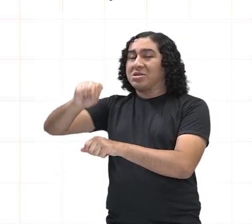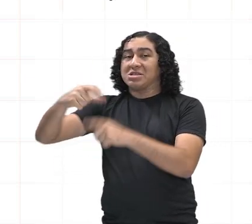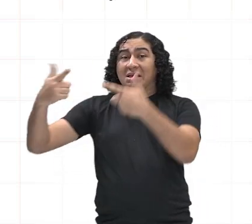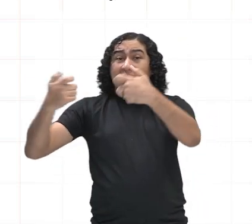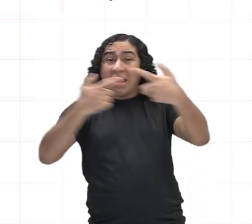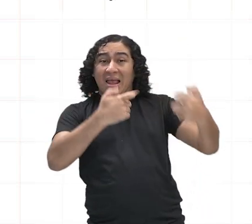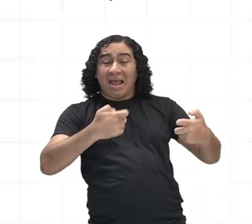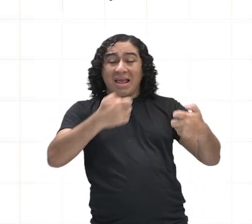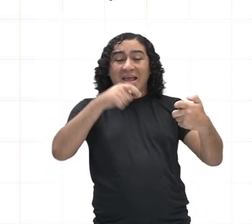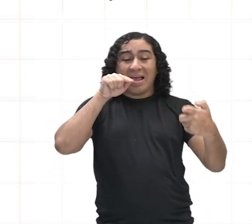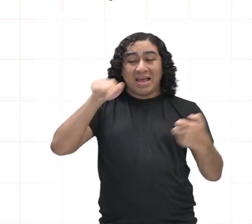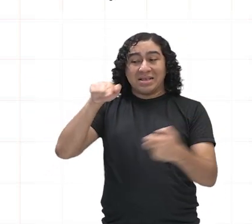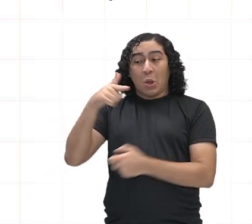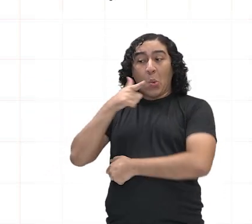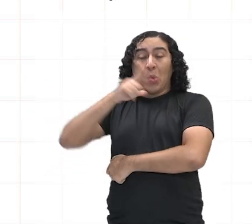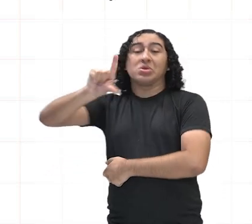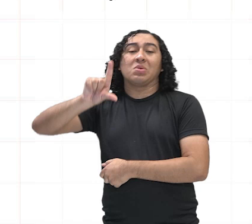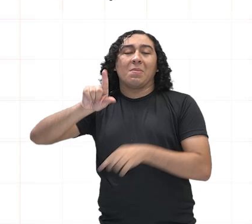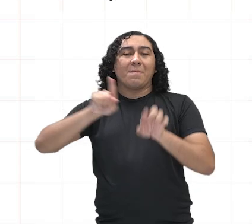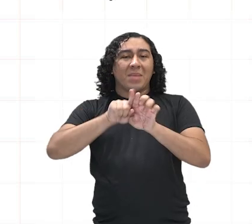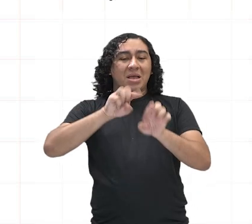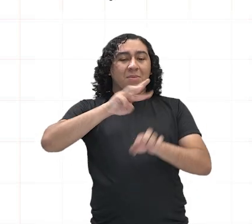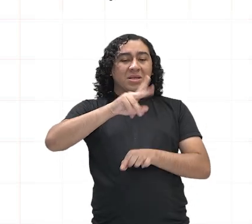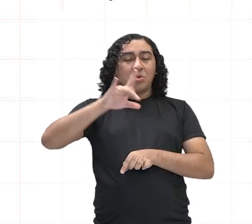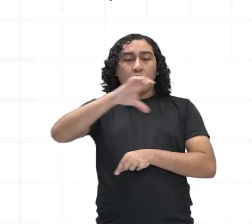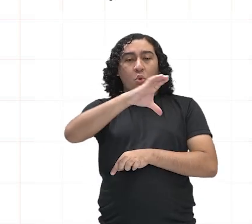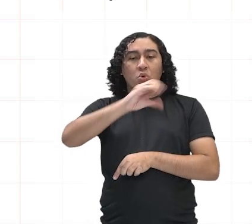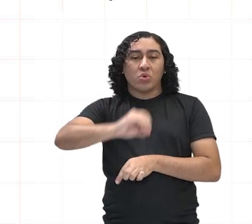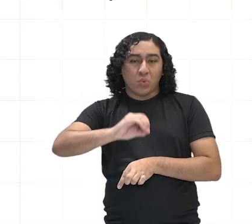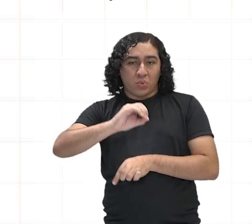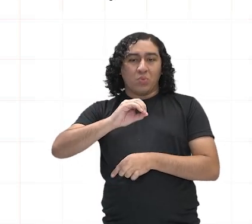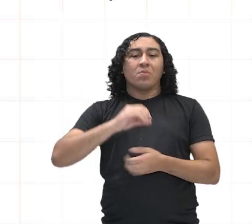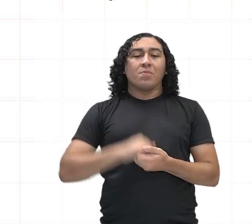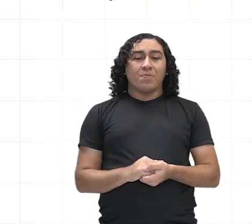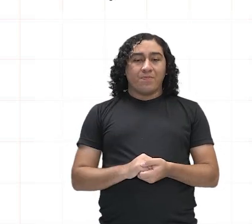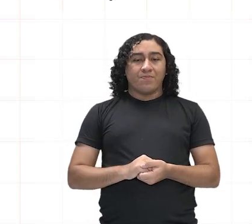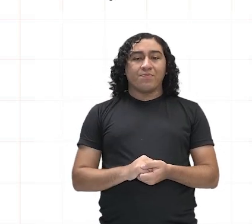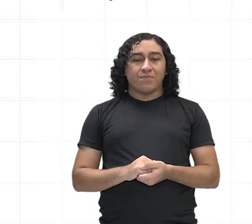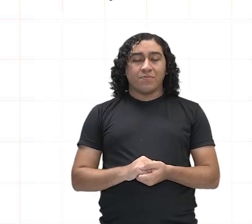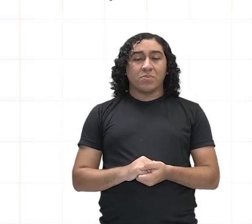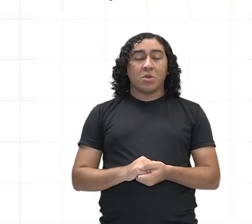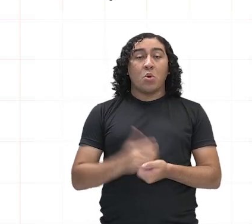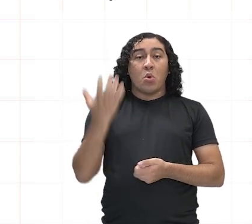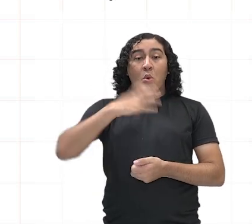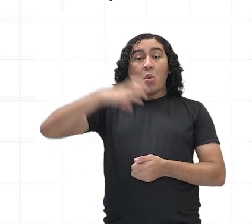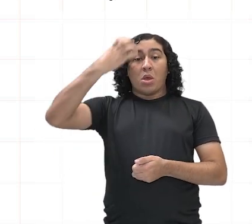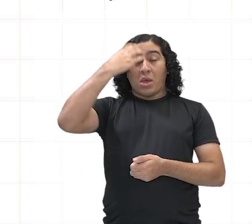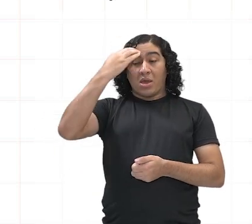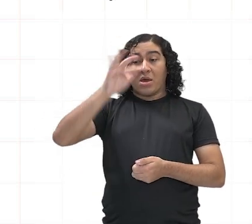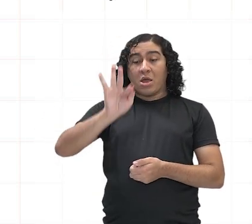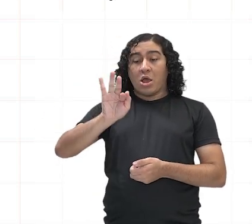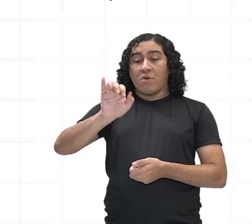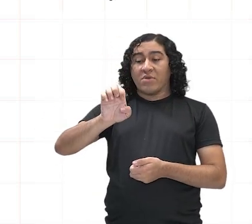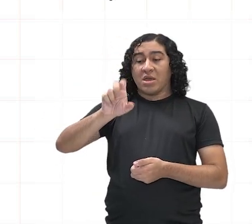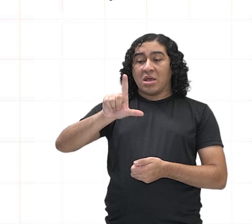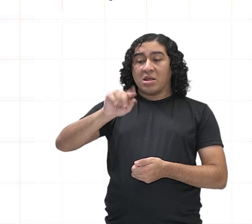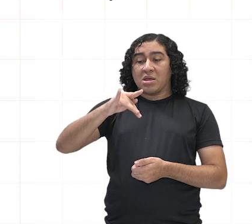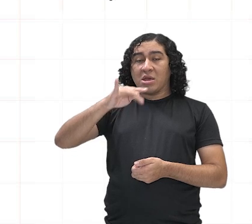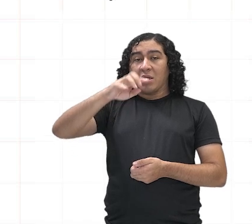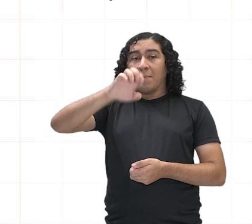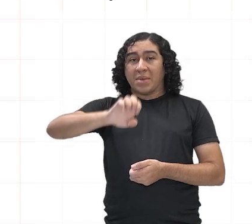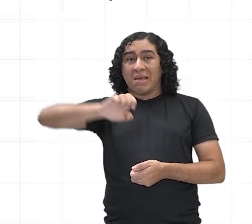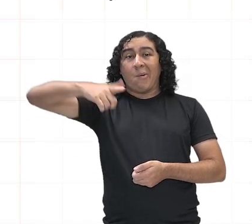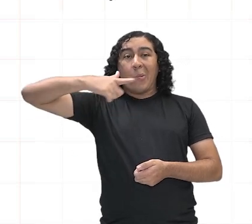conseguiram conter a força do Império Macedônico. Em 338 a.C., o rei macedônico Filipe II conquistou a